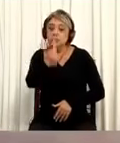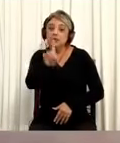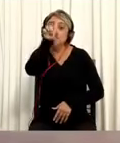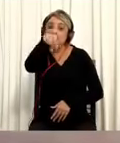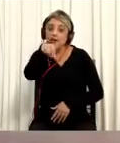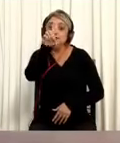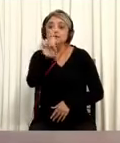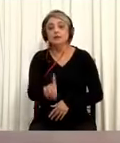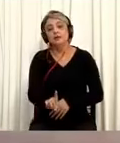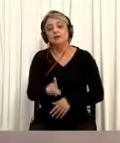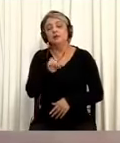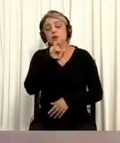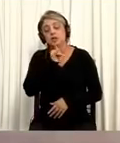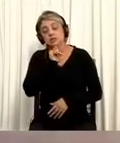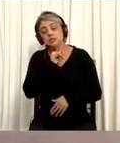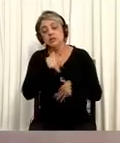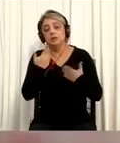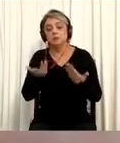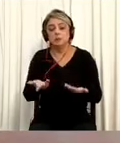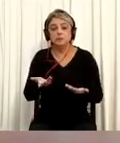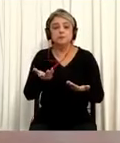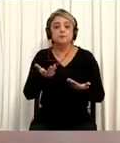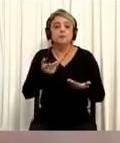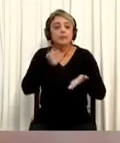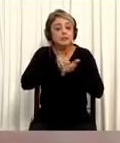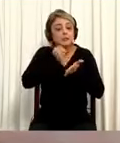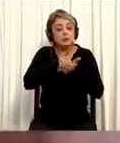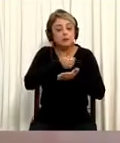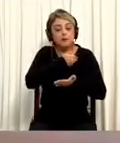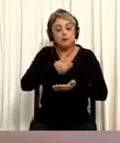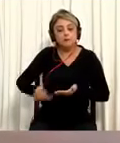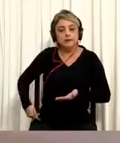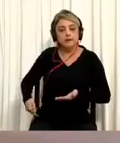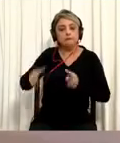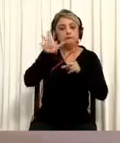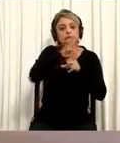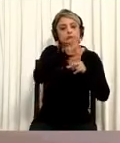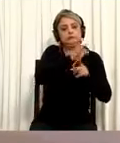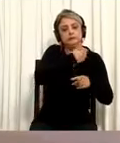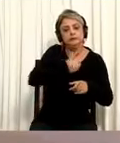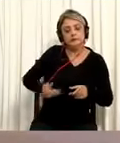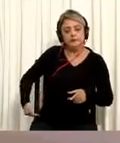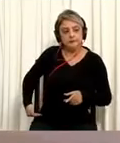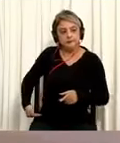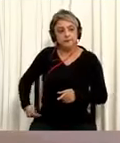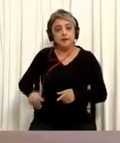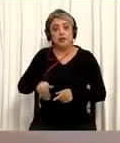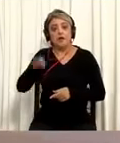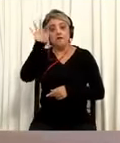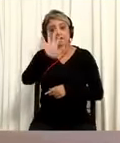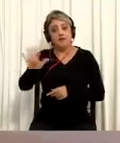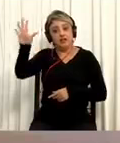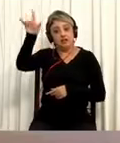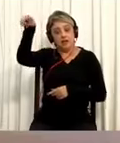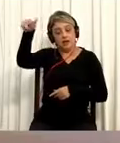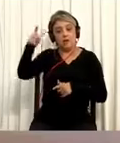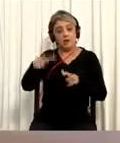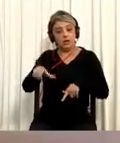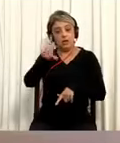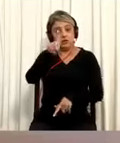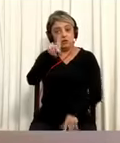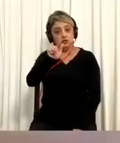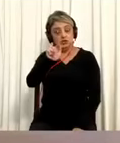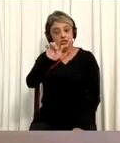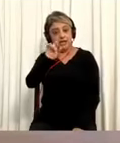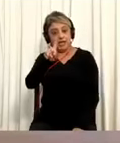a gente coloca, por exemplo, a necessidade de cobrar o governo, de pressionar os governos, tanto o governo federal quanto local,